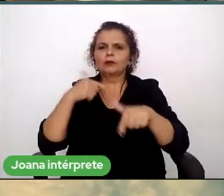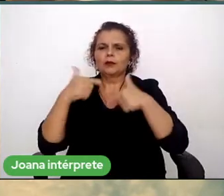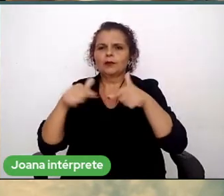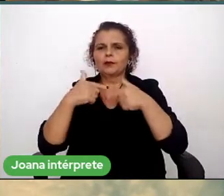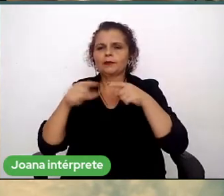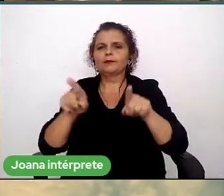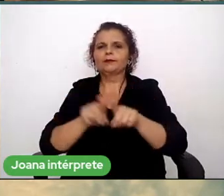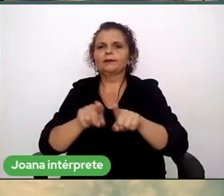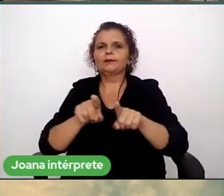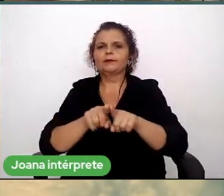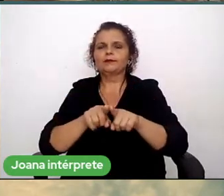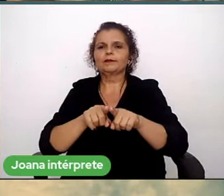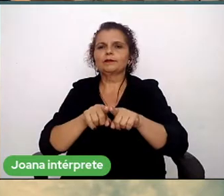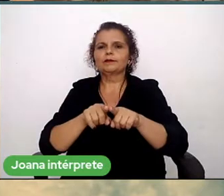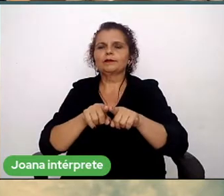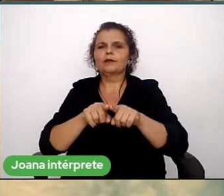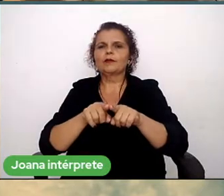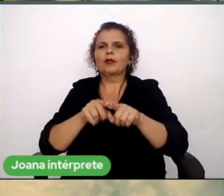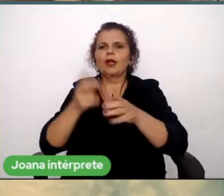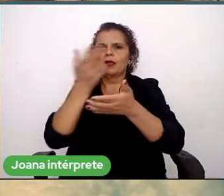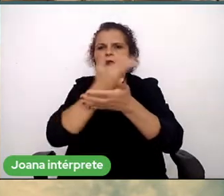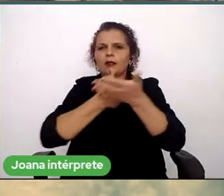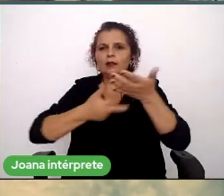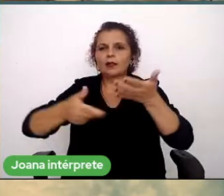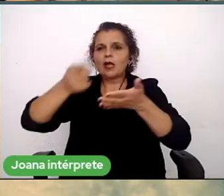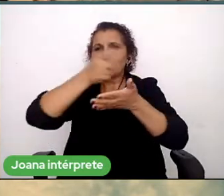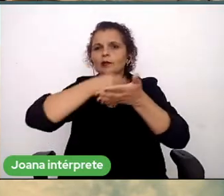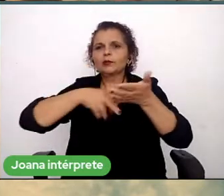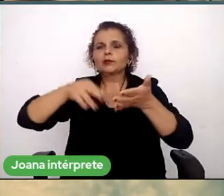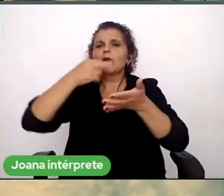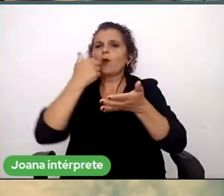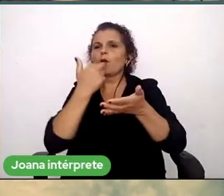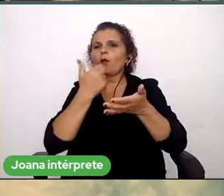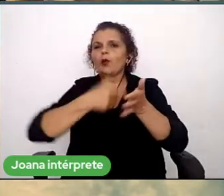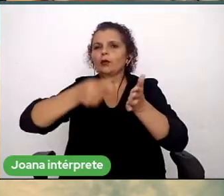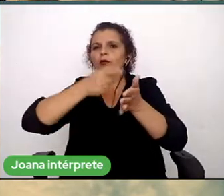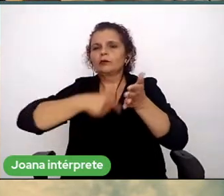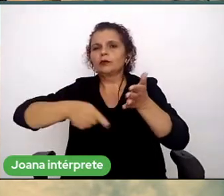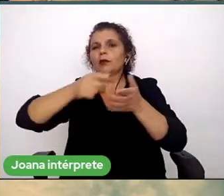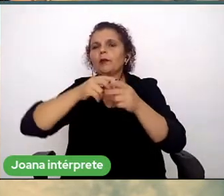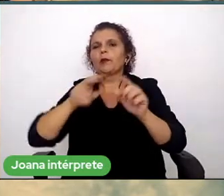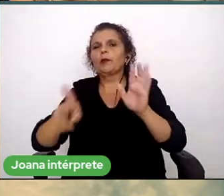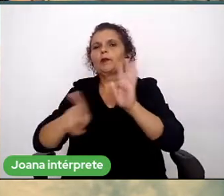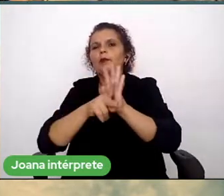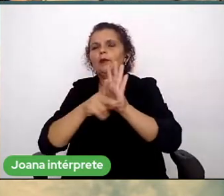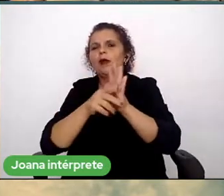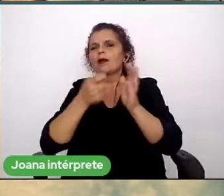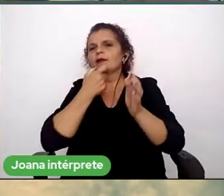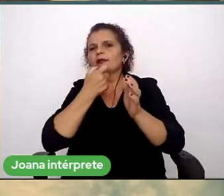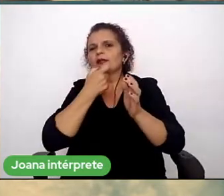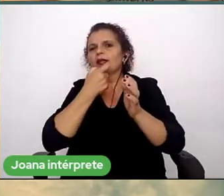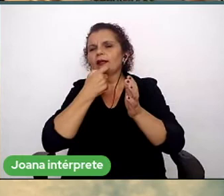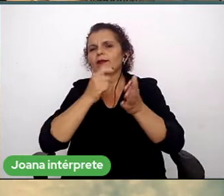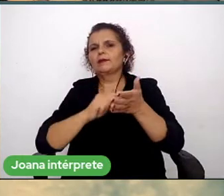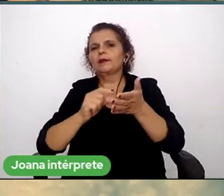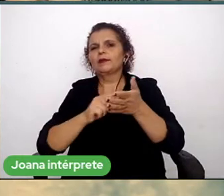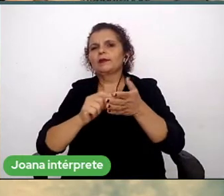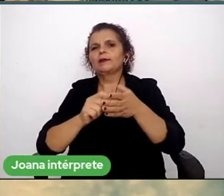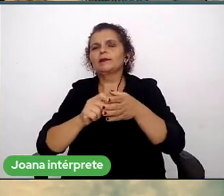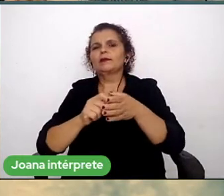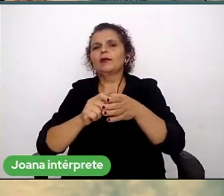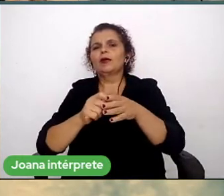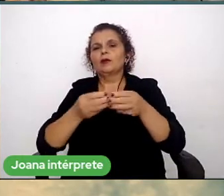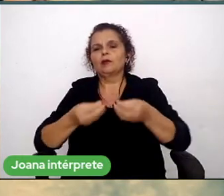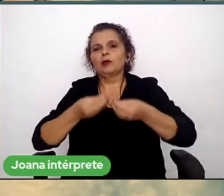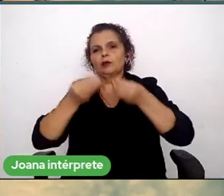a esses e o desenho desse círculo os textos são inglês que eles fazem parte desse material de referência que tá no like se material a ser